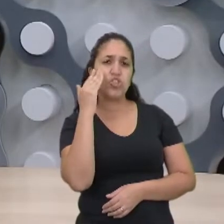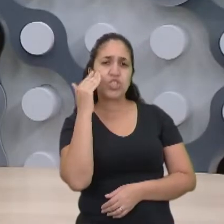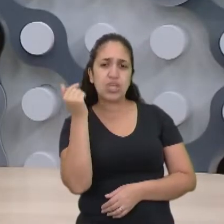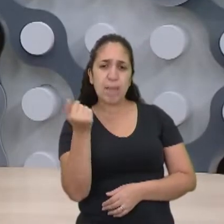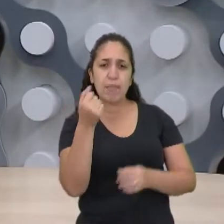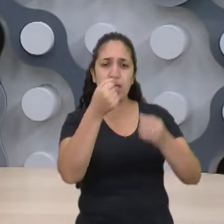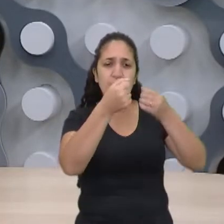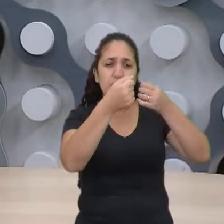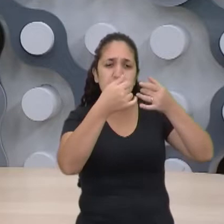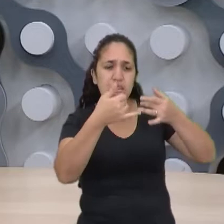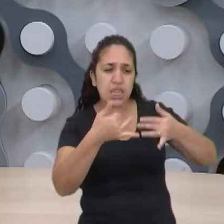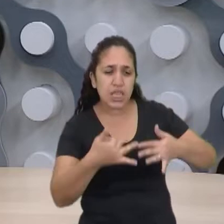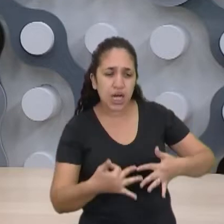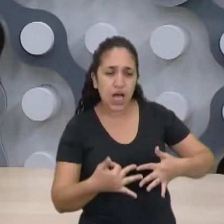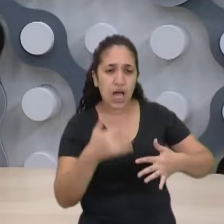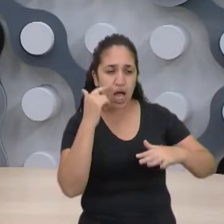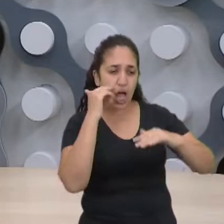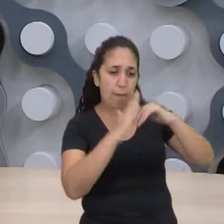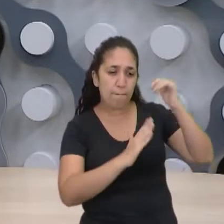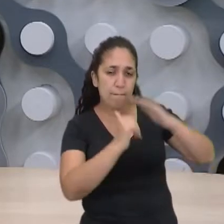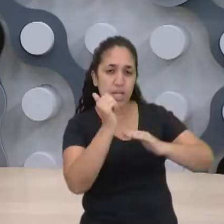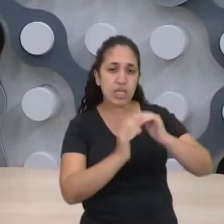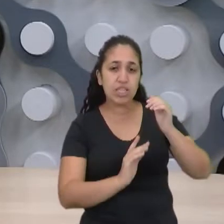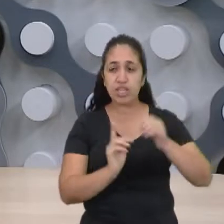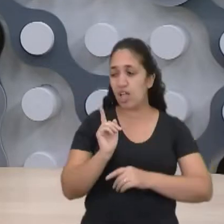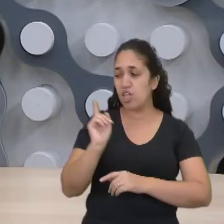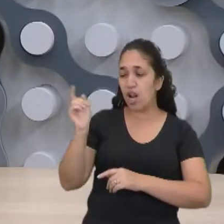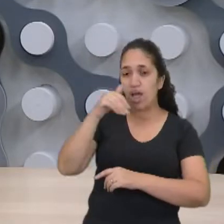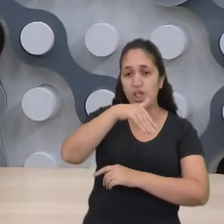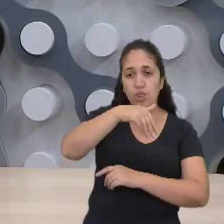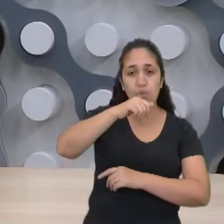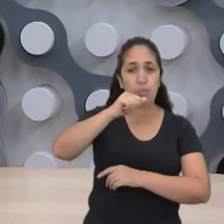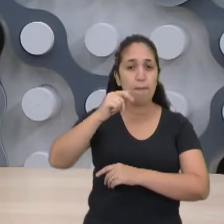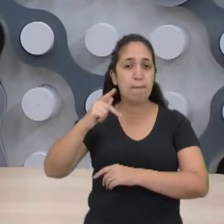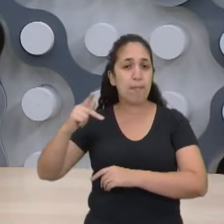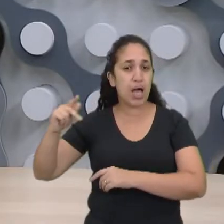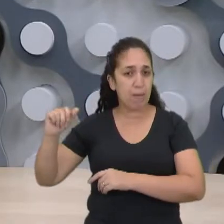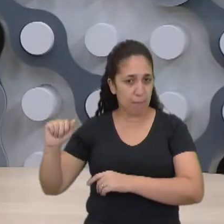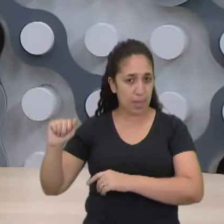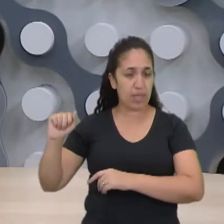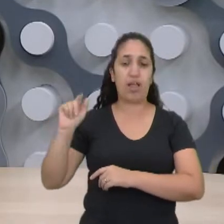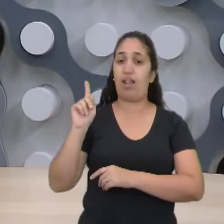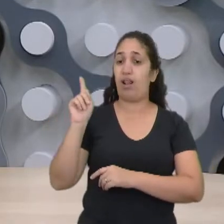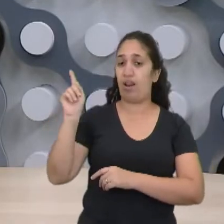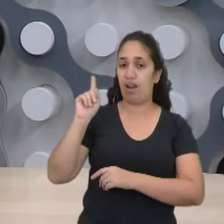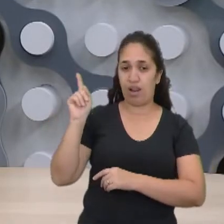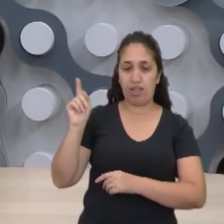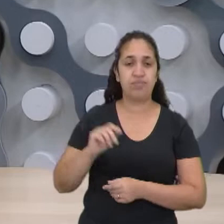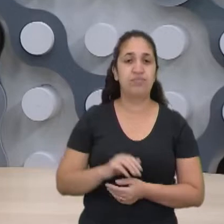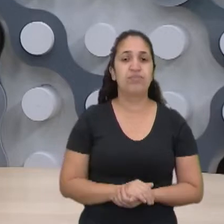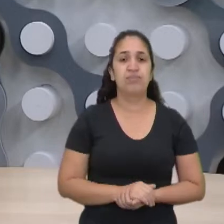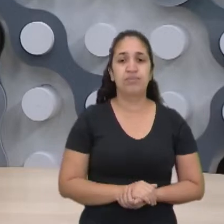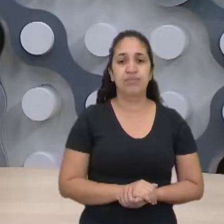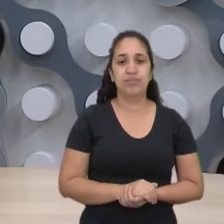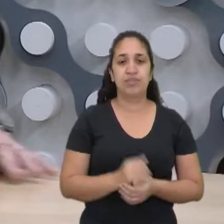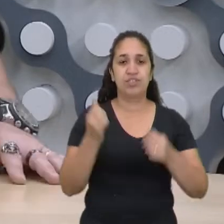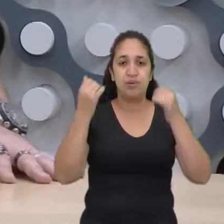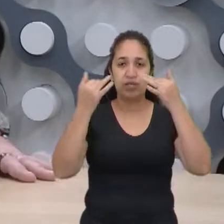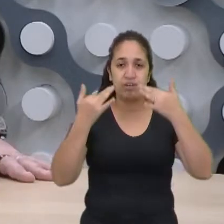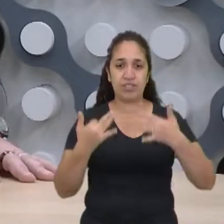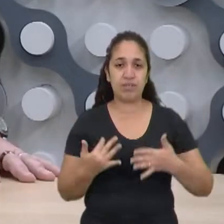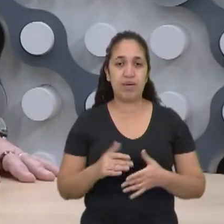descrição dessas habilidades, está lá no mapa, né, do hashtag Quem Divide Multiplica, e aí vocês podem ver a